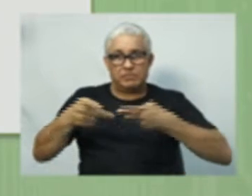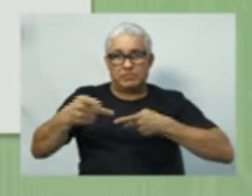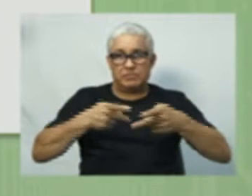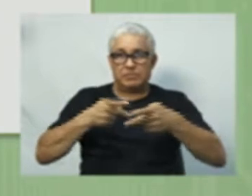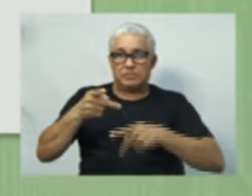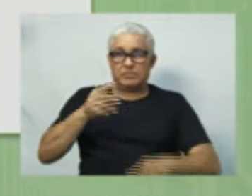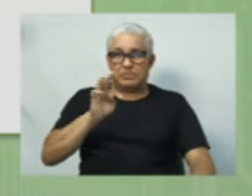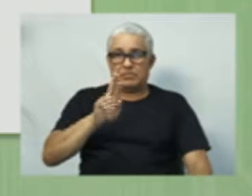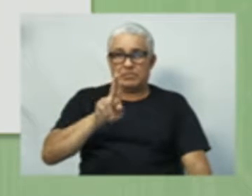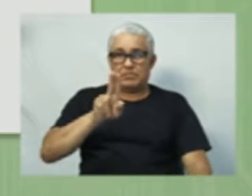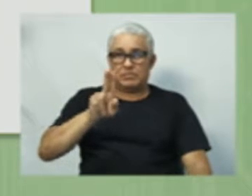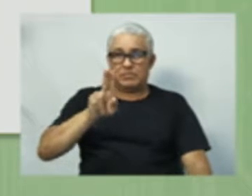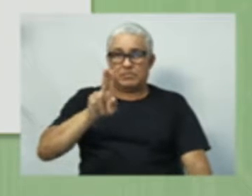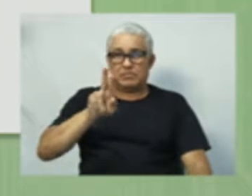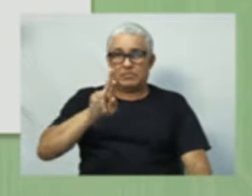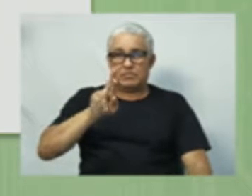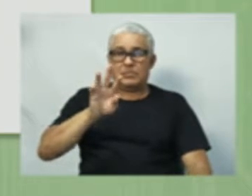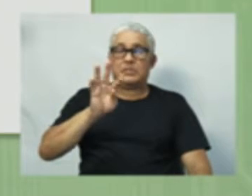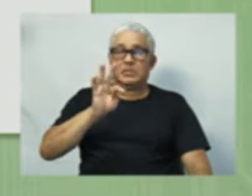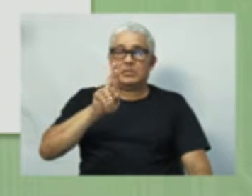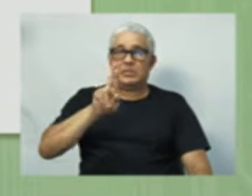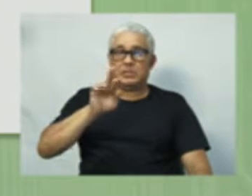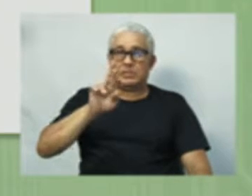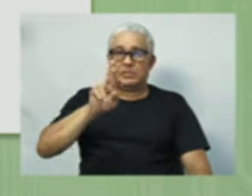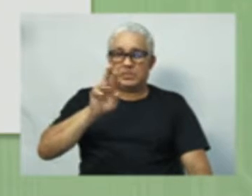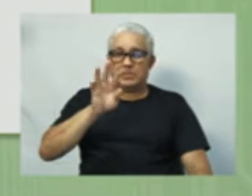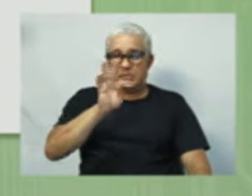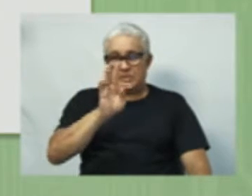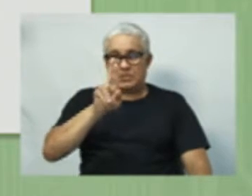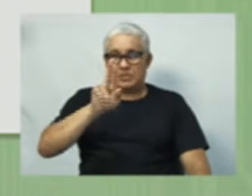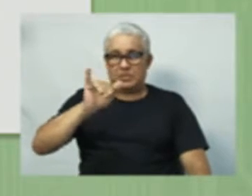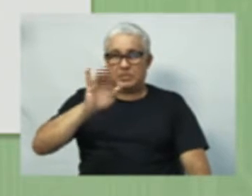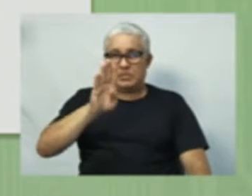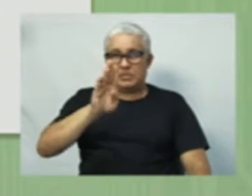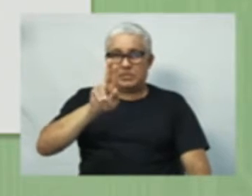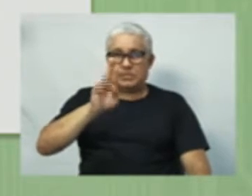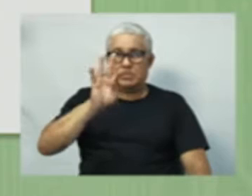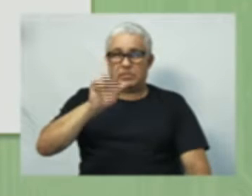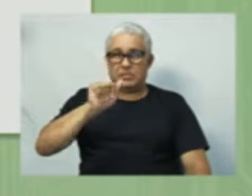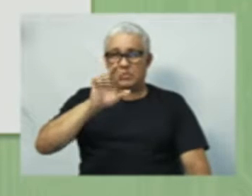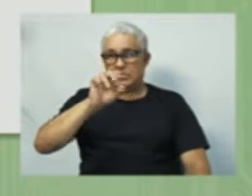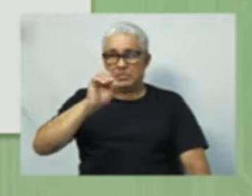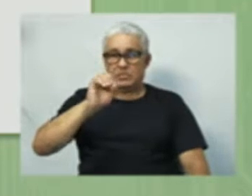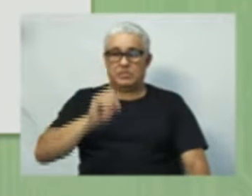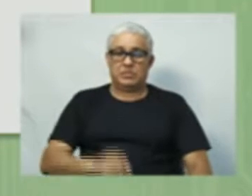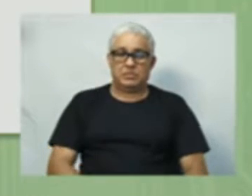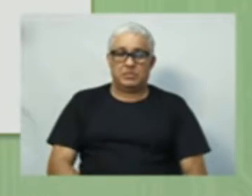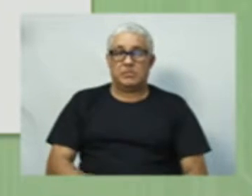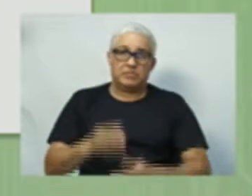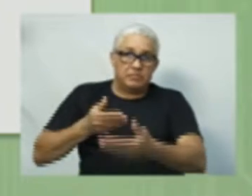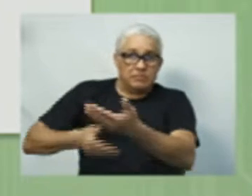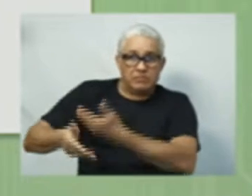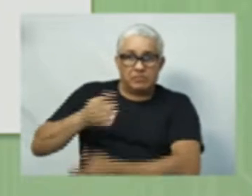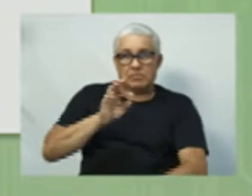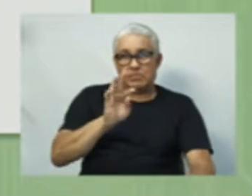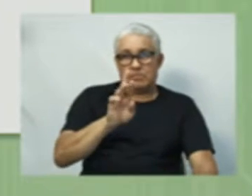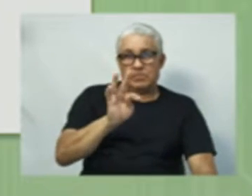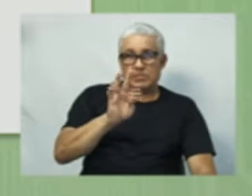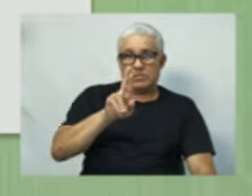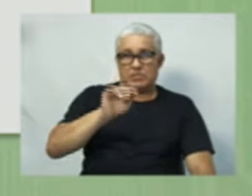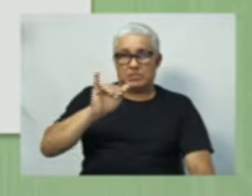tributário. Olha, esse aqui vai ser um ponto fundamental da nossa aula, hein? Relação entre tributos e